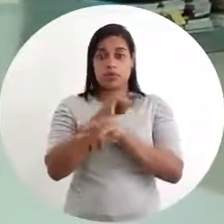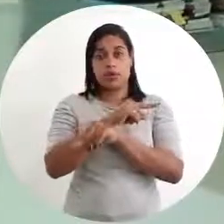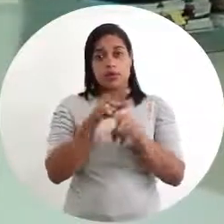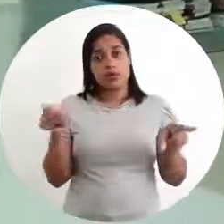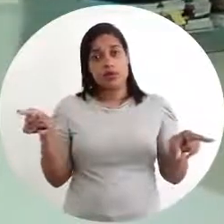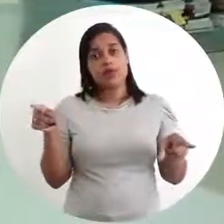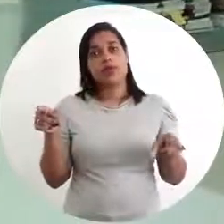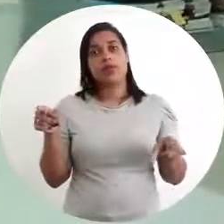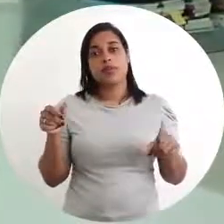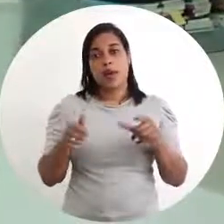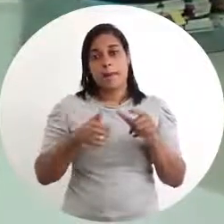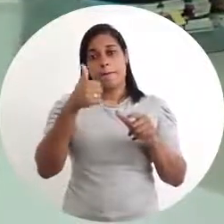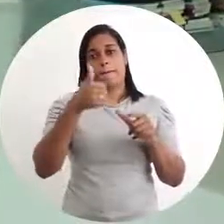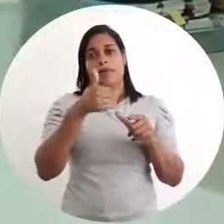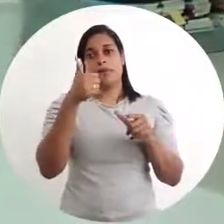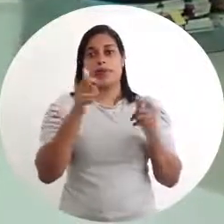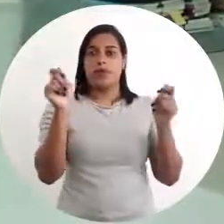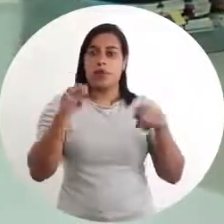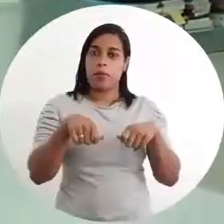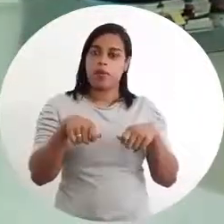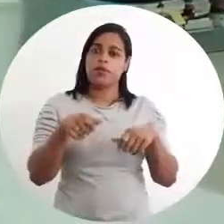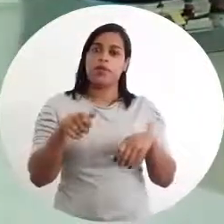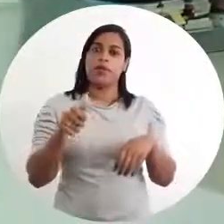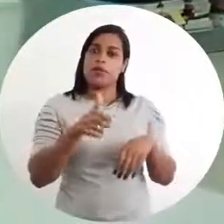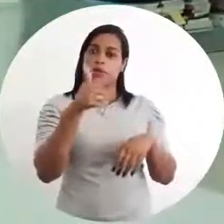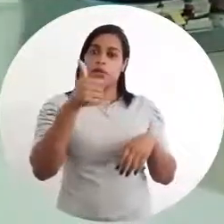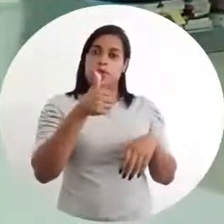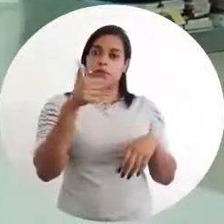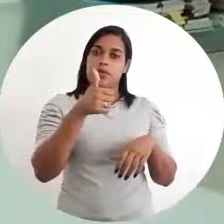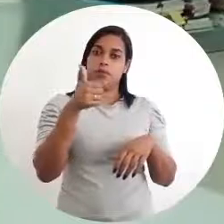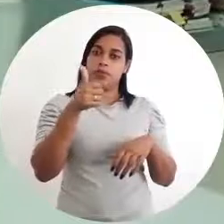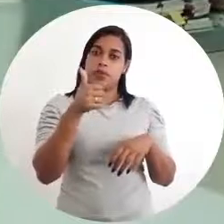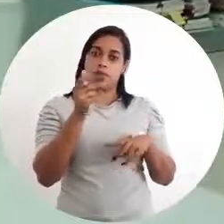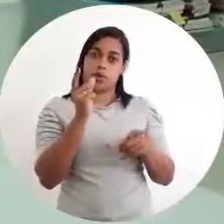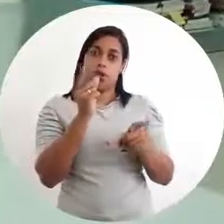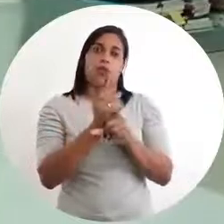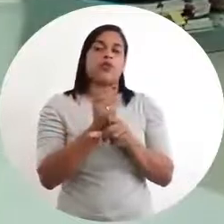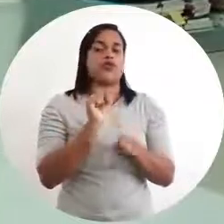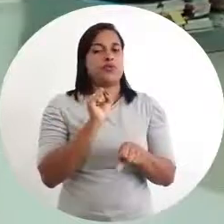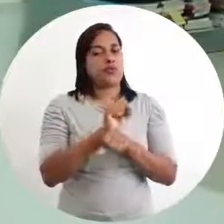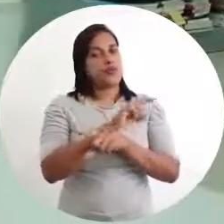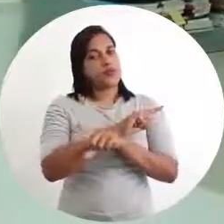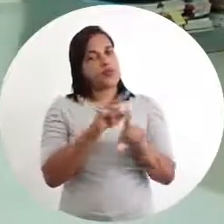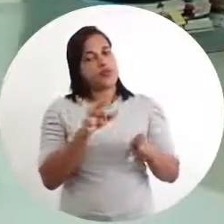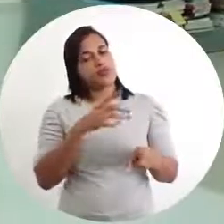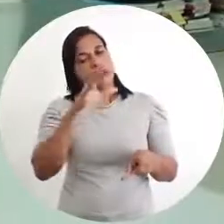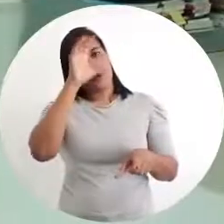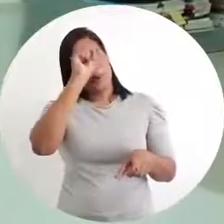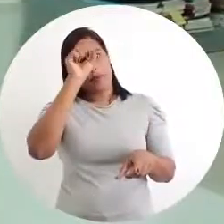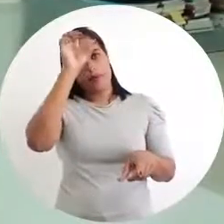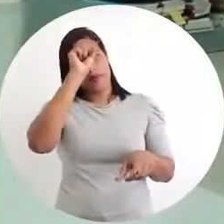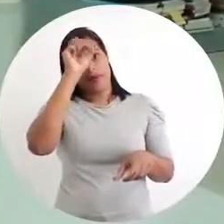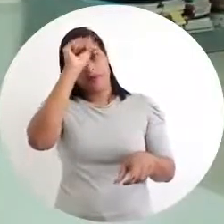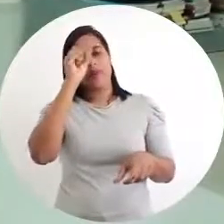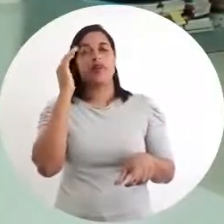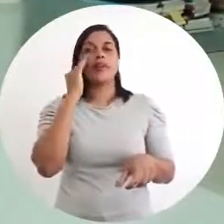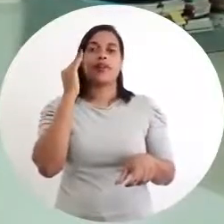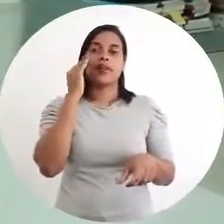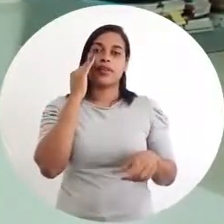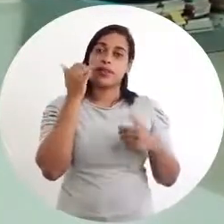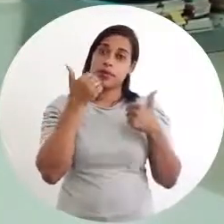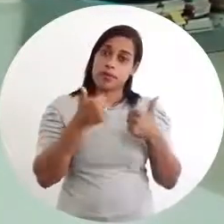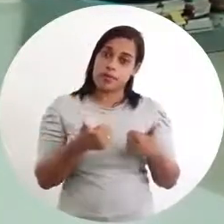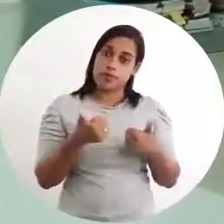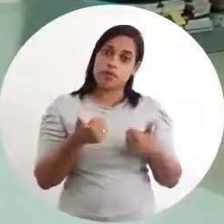para vocês da nossa primeira competência aqui, nosso primeiro encontro. Espero que vocês tenham aprendido e compreendido